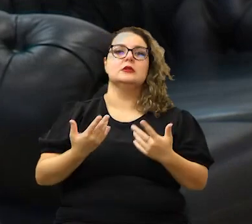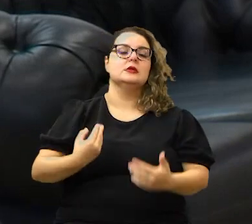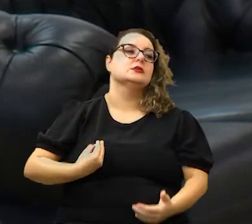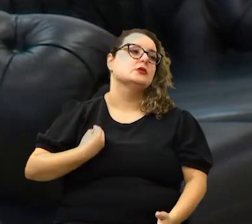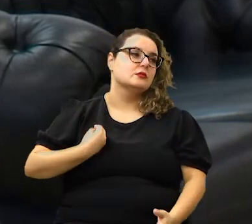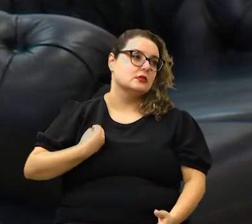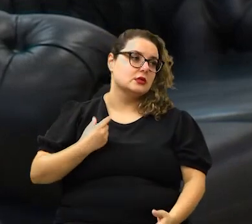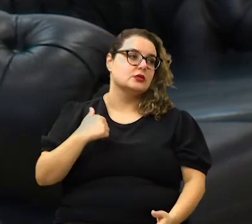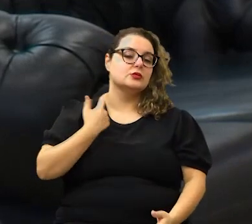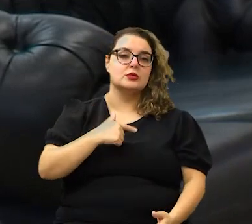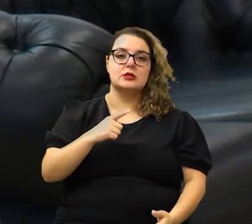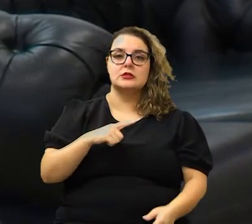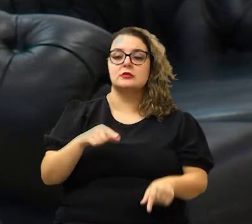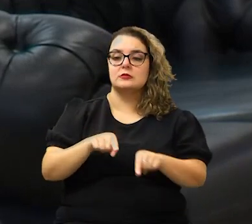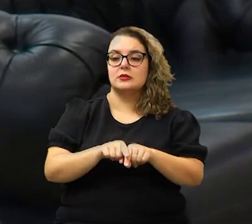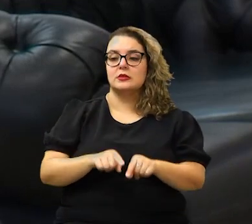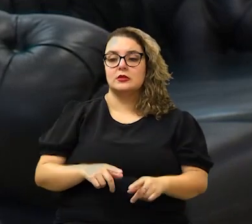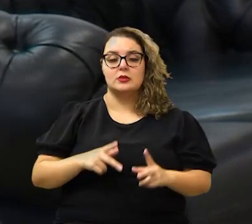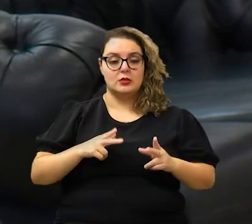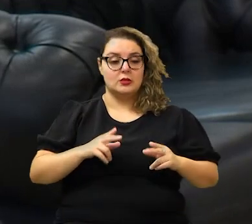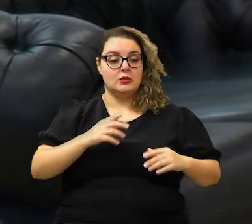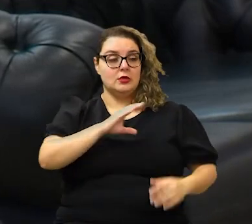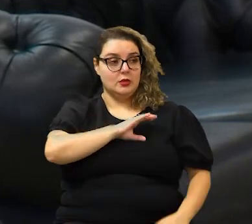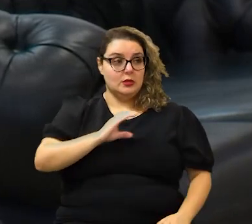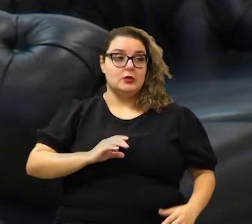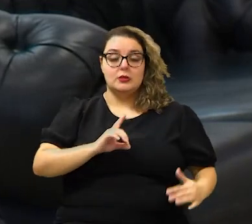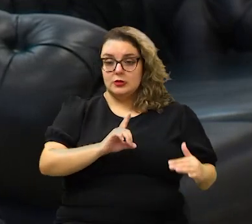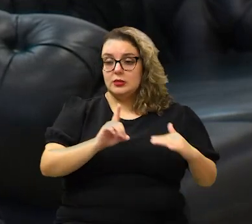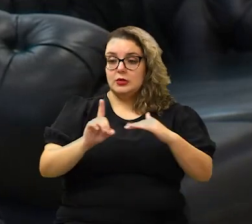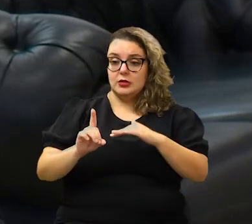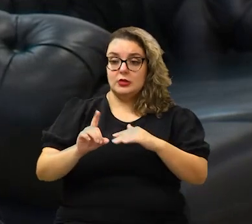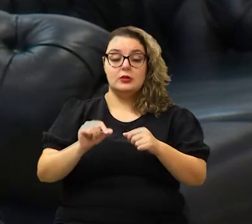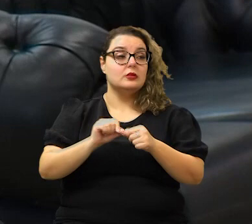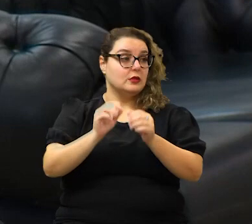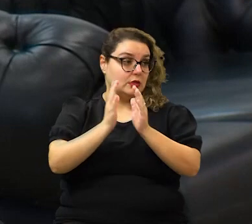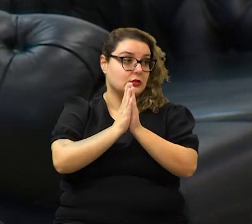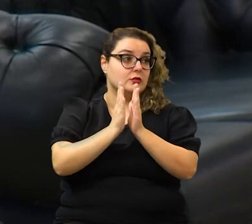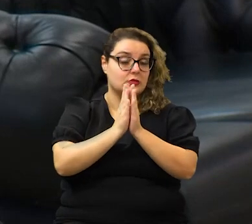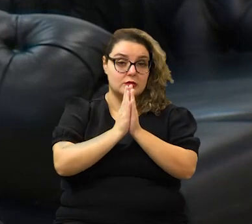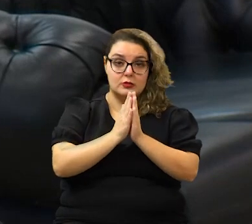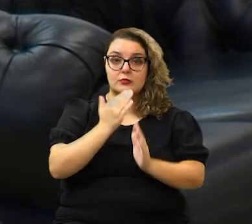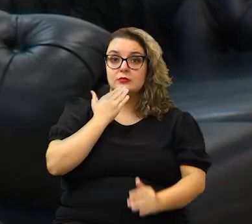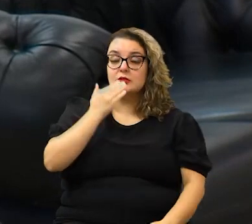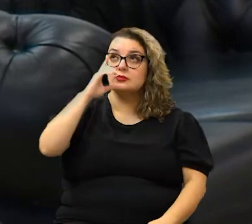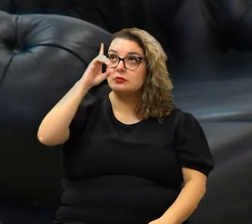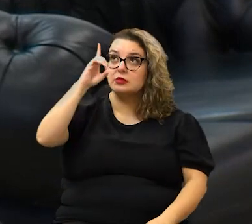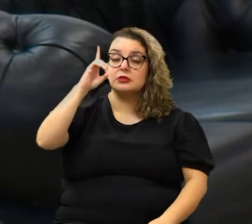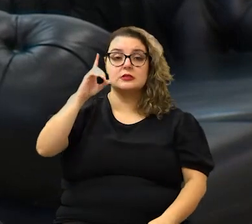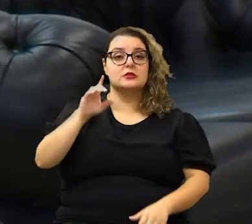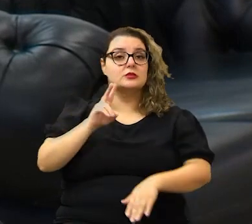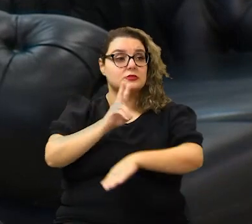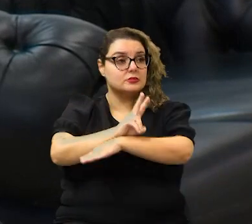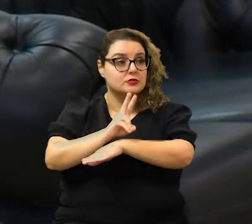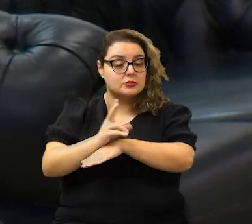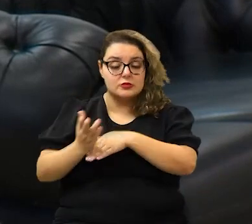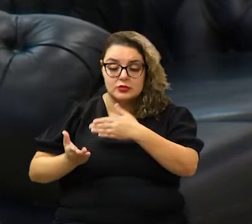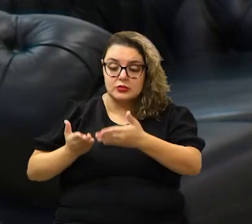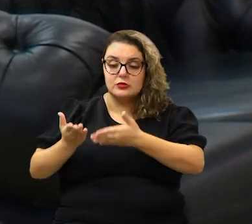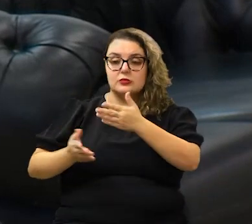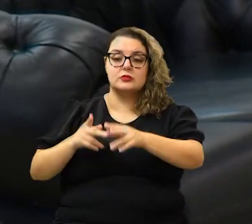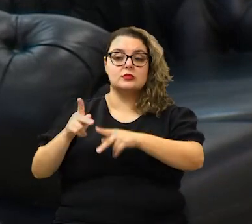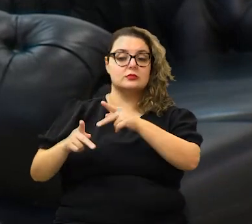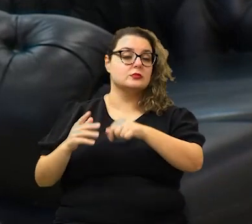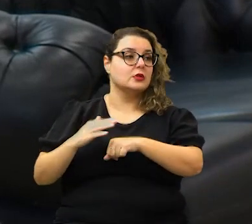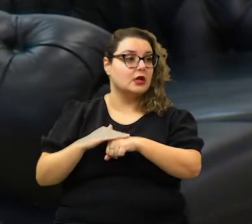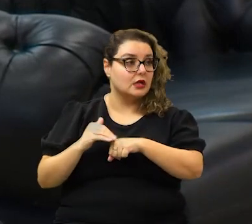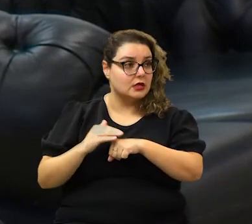vida. A gente tem também, eu como cristão, a gente tem feito orações, né, pedindo que Deus cuide com